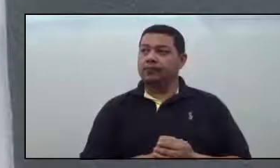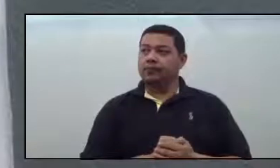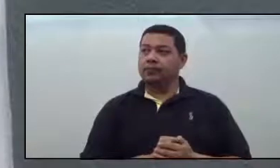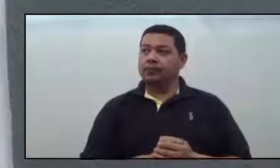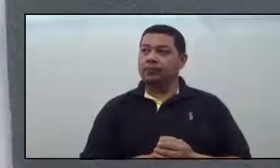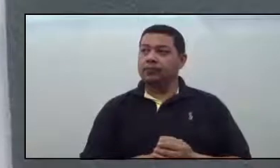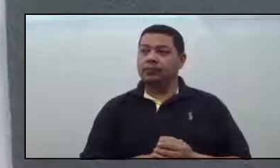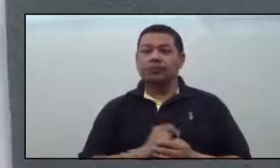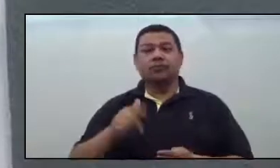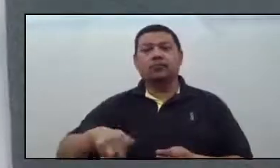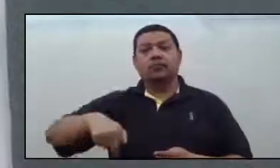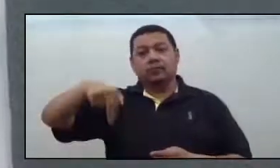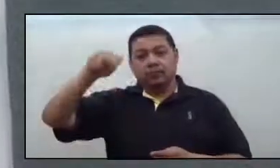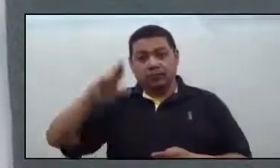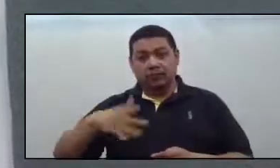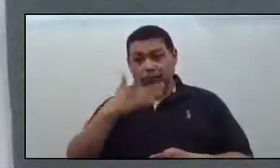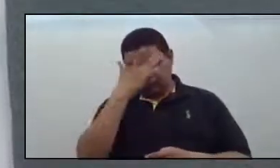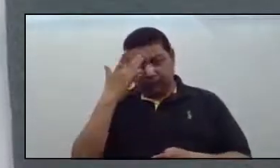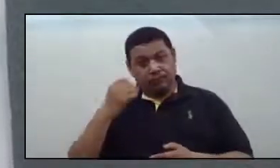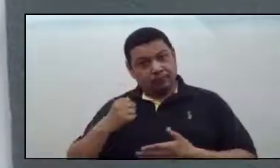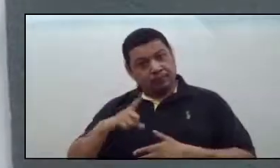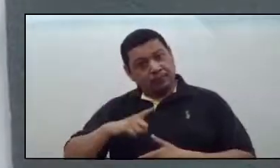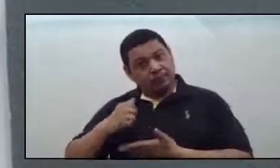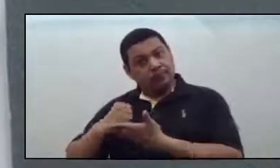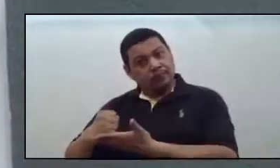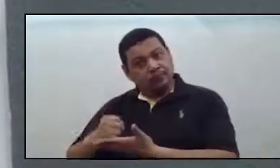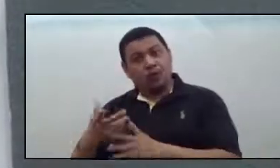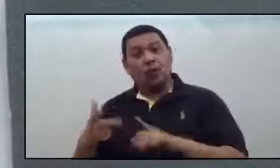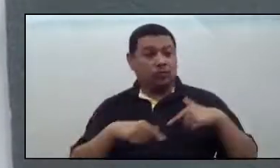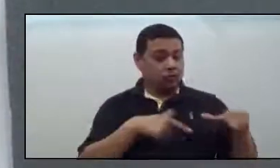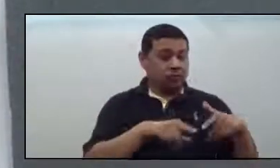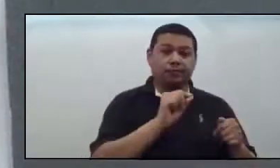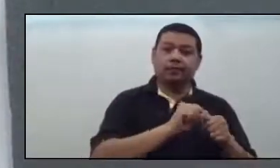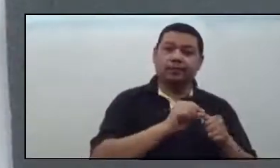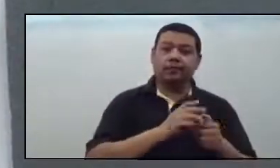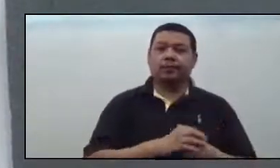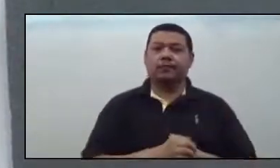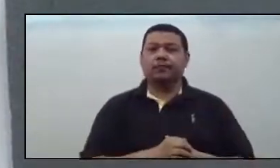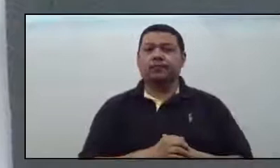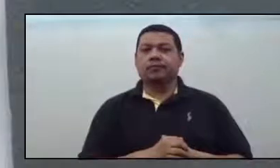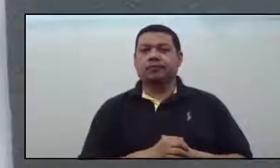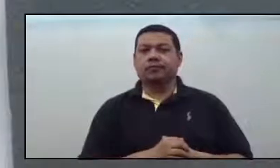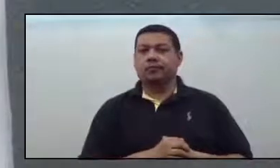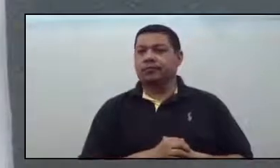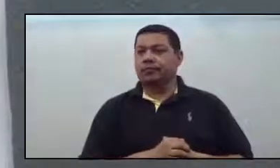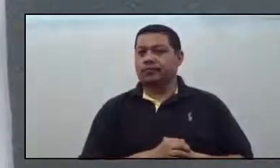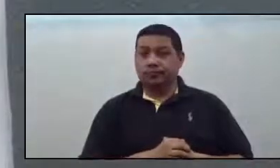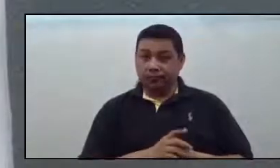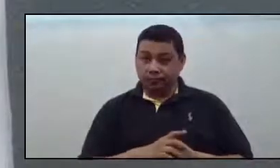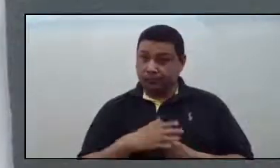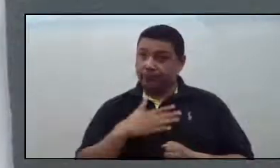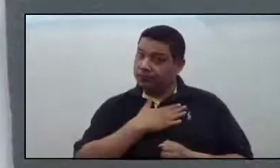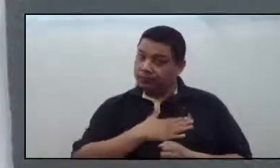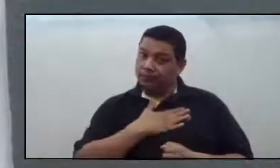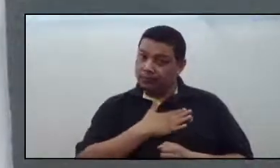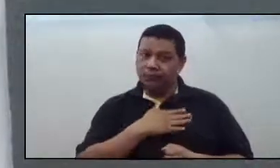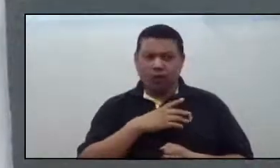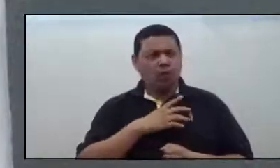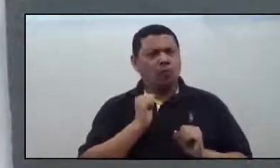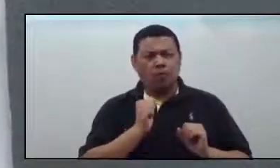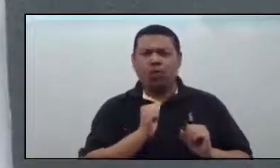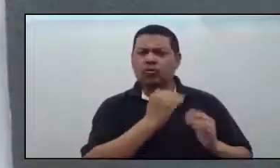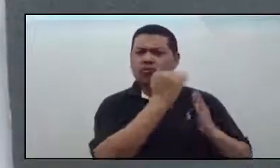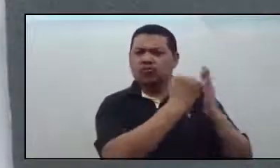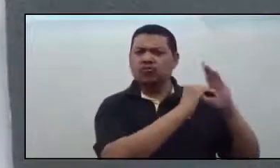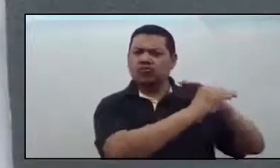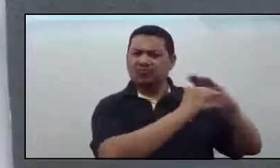é as pessoas que estão sendo beneficiadas, qual é o trabalho executado. E a gente gostaria muito que isso chegasse a essa Casa